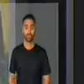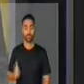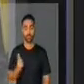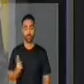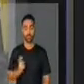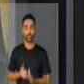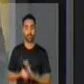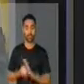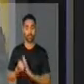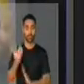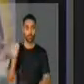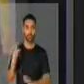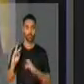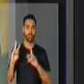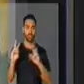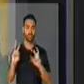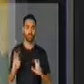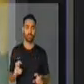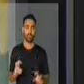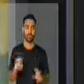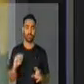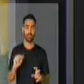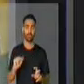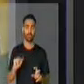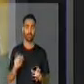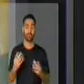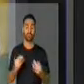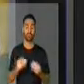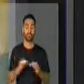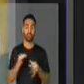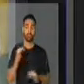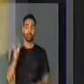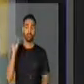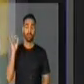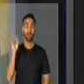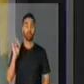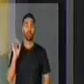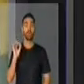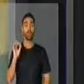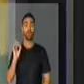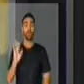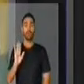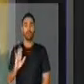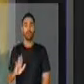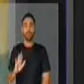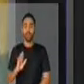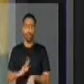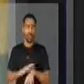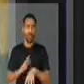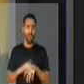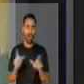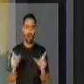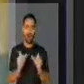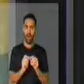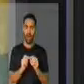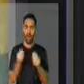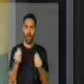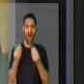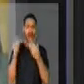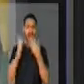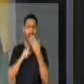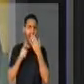Vários são os temas, o tema é vasto e muito teríamos a dizer. Entretanto, o tempo é curto para que